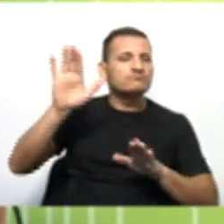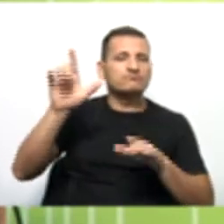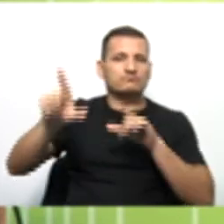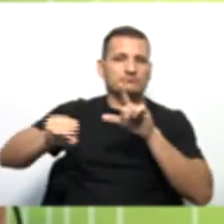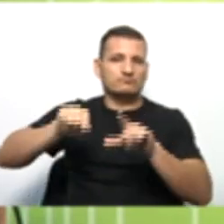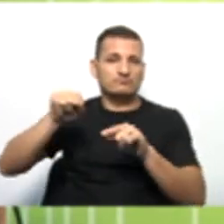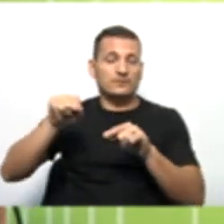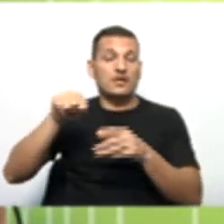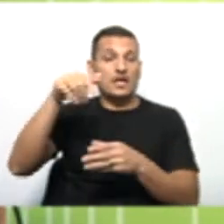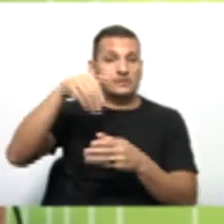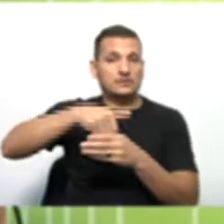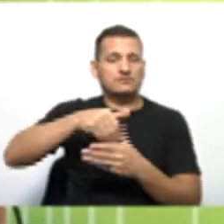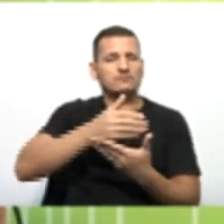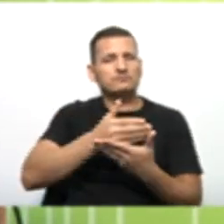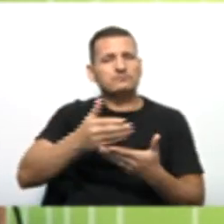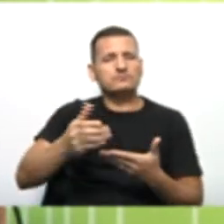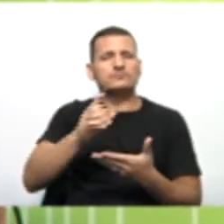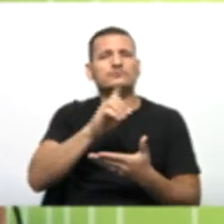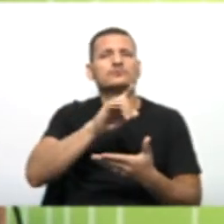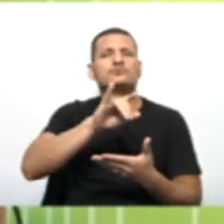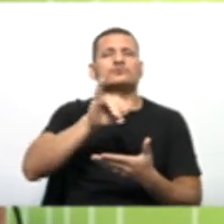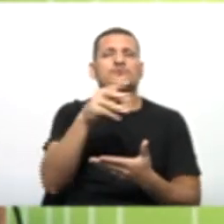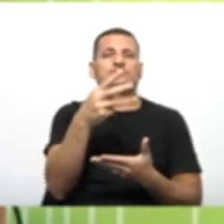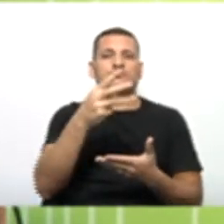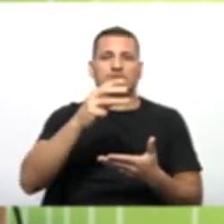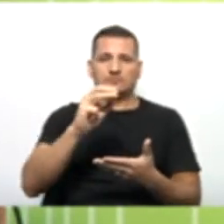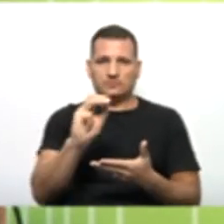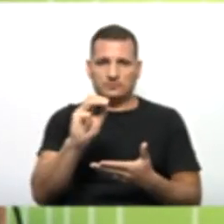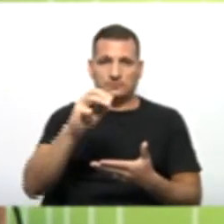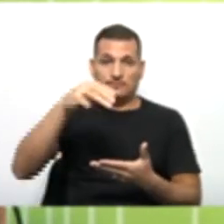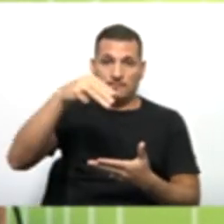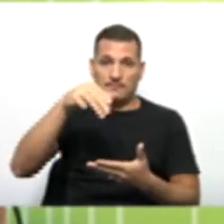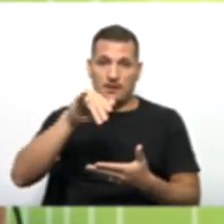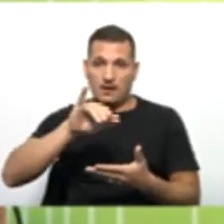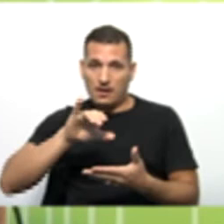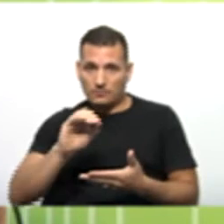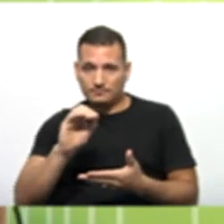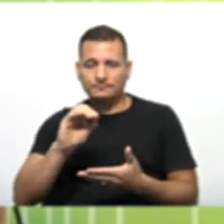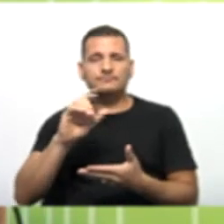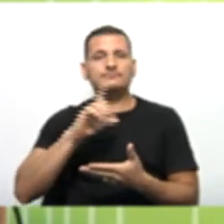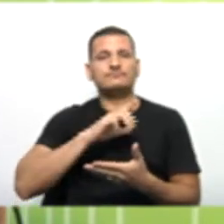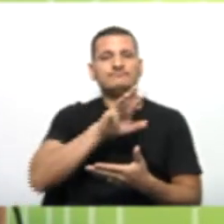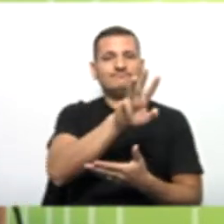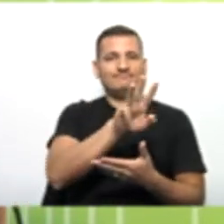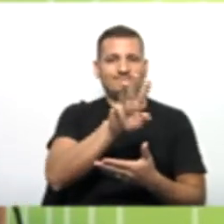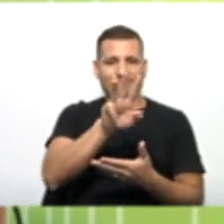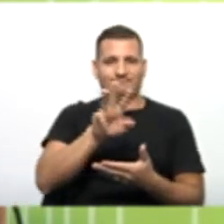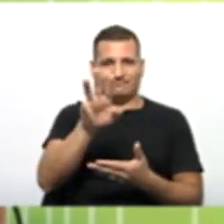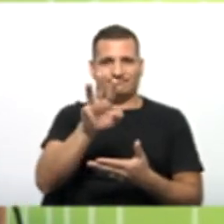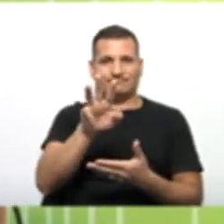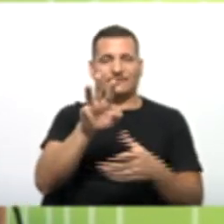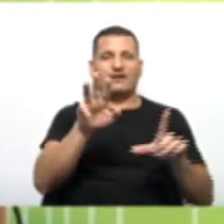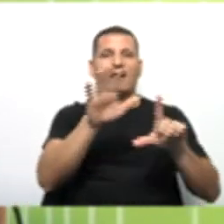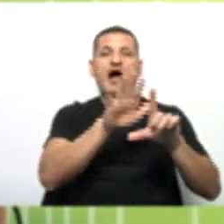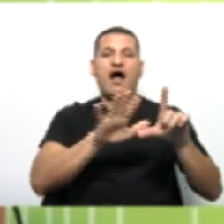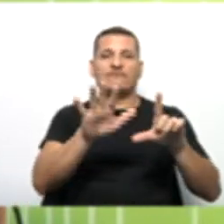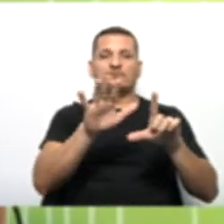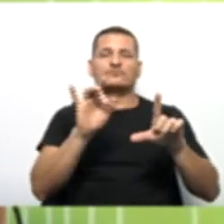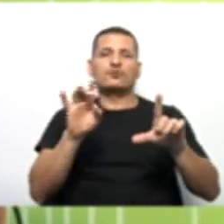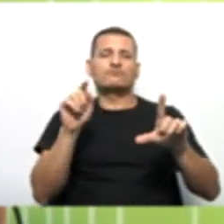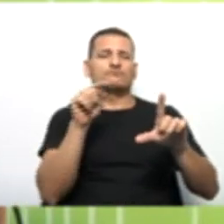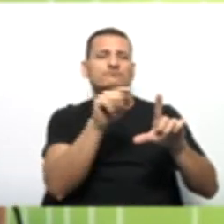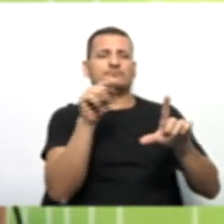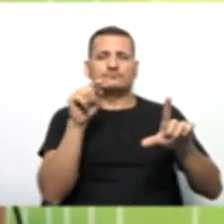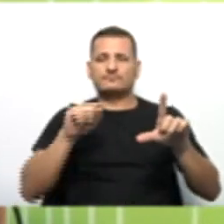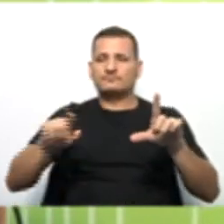eleição vai ser agora no próximo dia 30 de maio, vai estar disponível num link através do AVA. Você só vai precisar colocar lá o seu